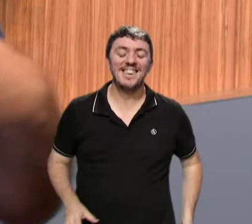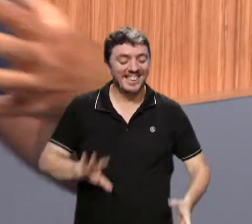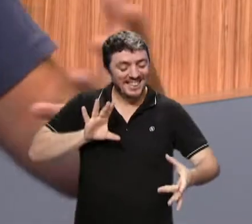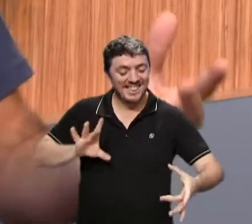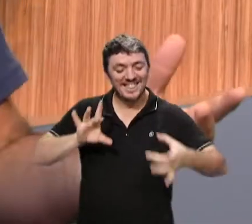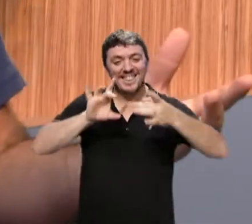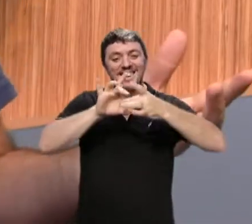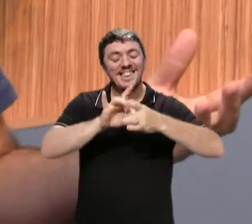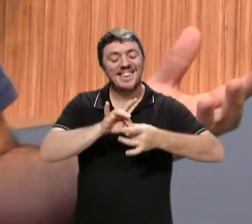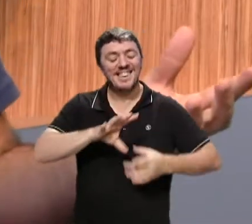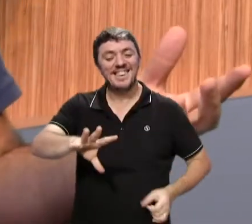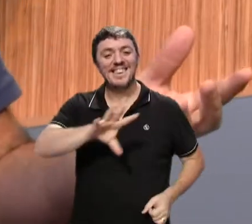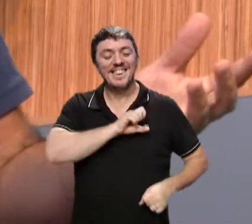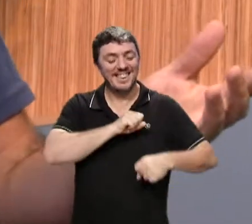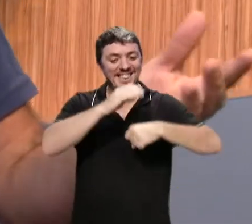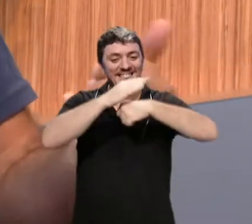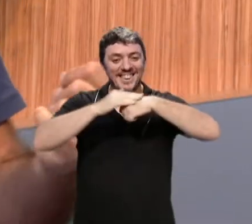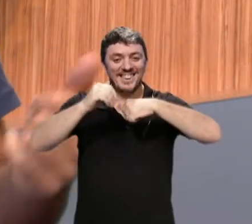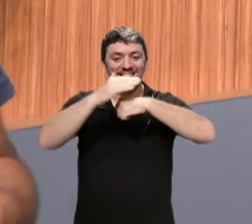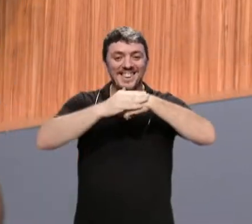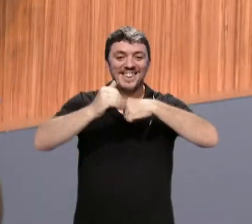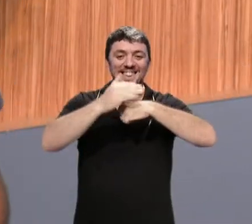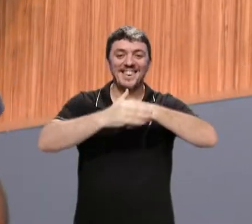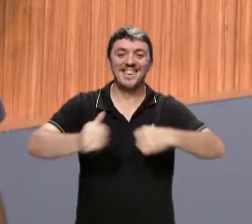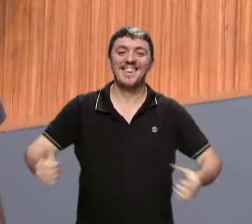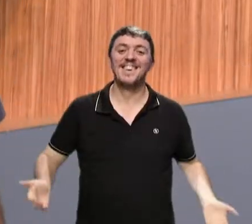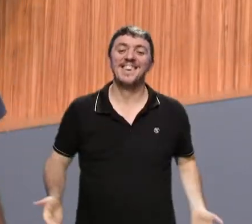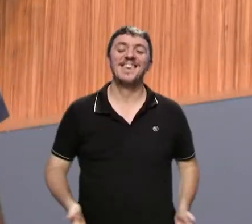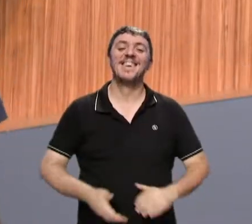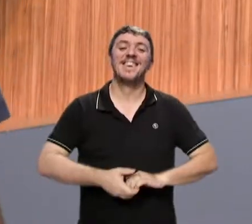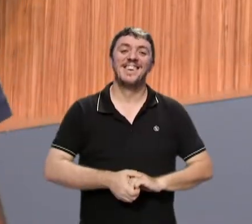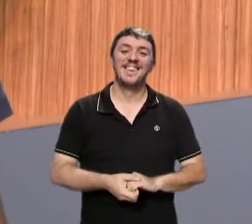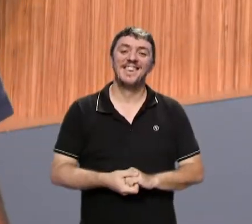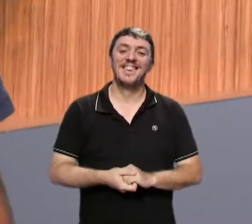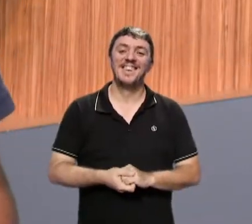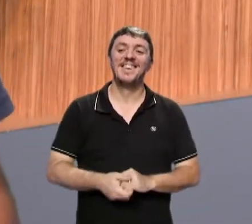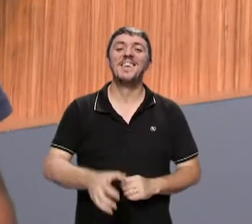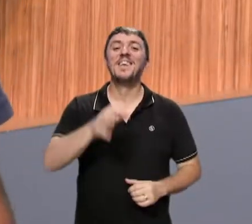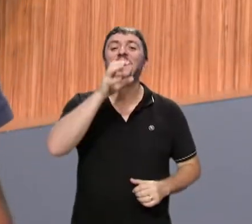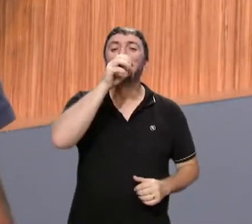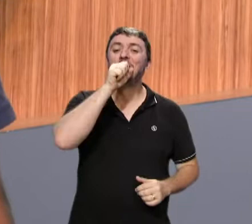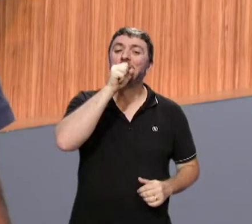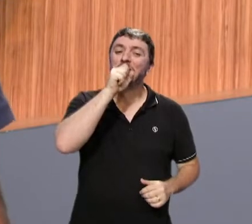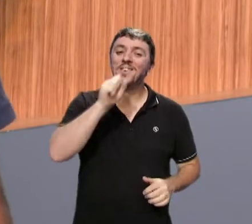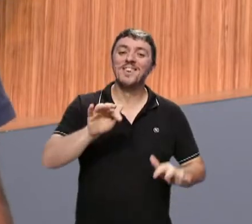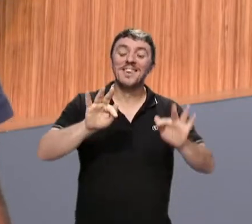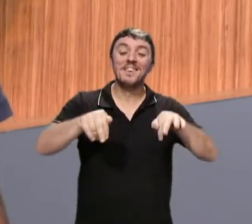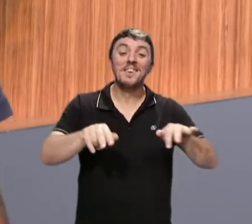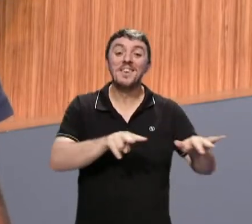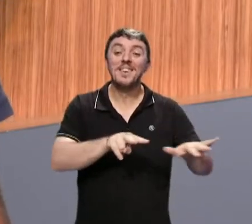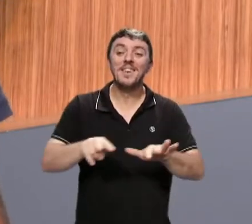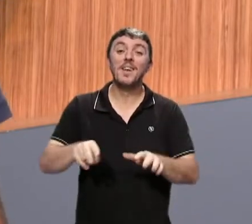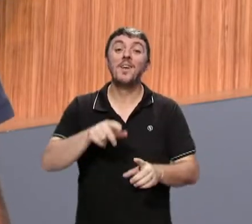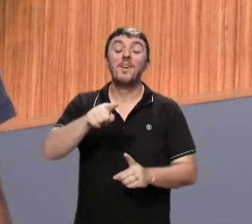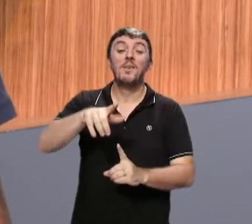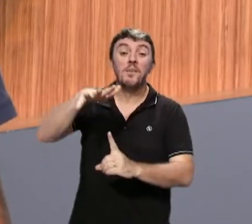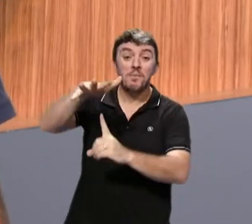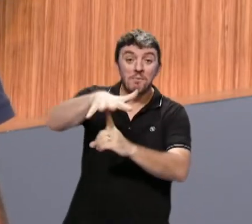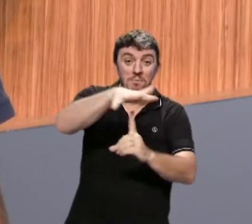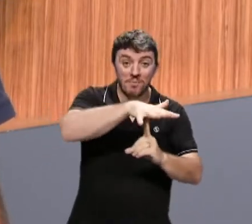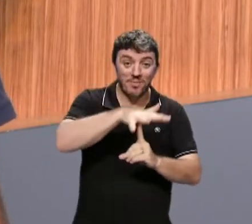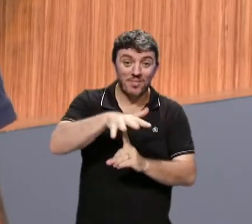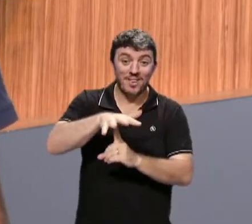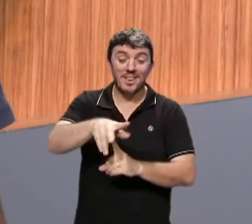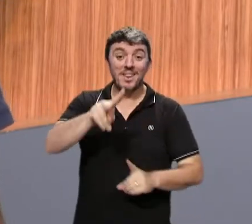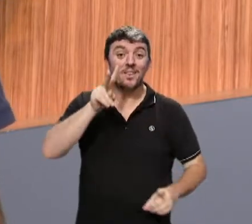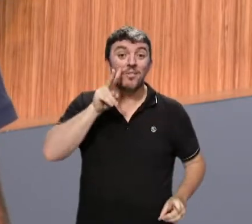mais amorosa e calorosa. Meu Deus do céu, como eu tô carinhoso hoje. Sábado, né? Fim de semana começa assim. Tá tendo a feira, hein? Vocês viram ontem no